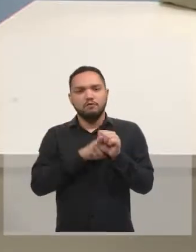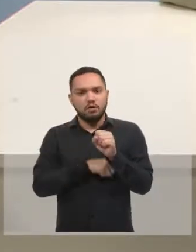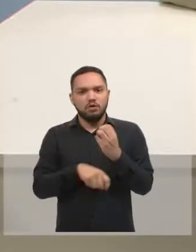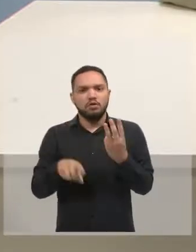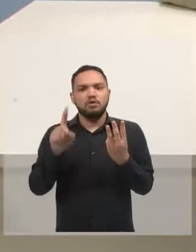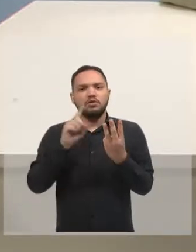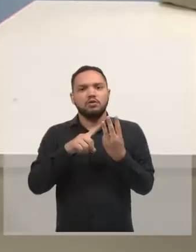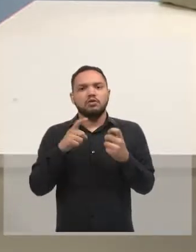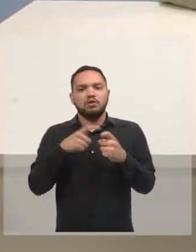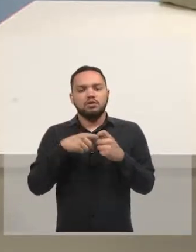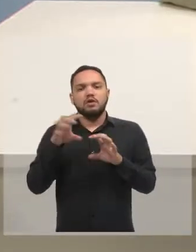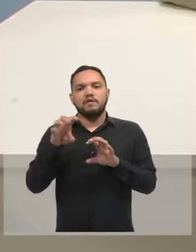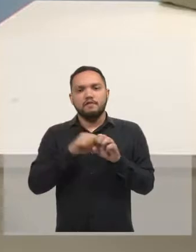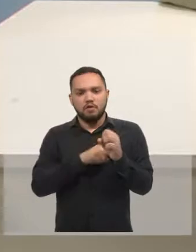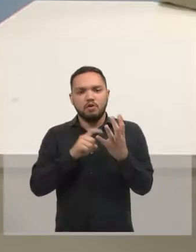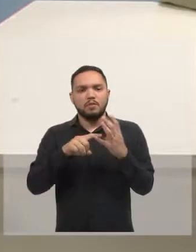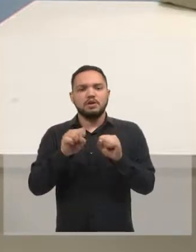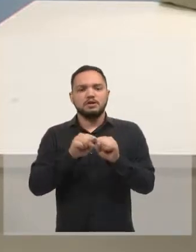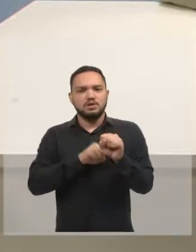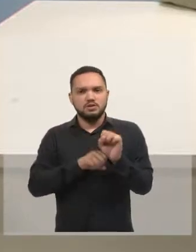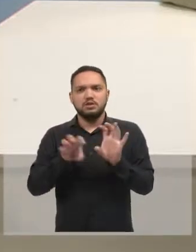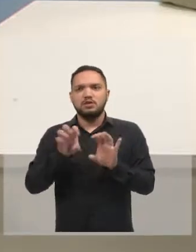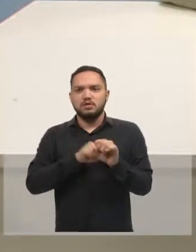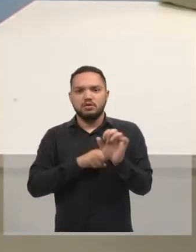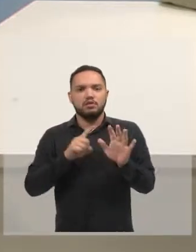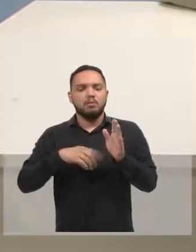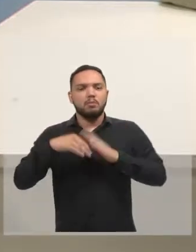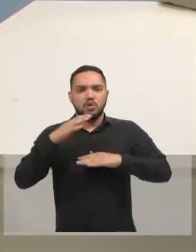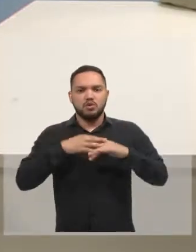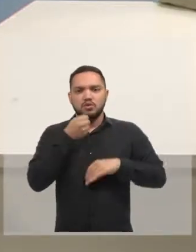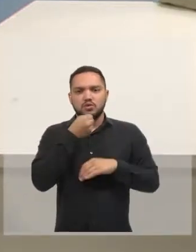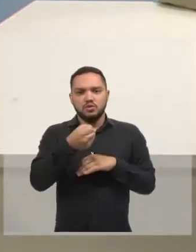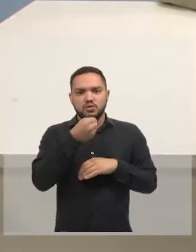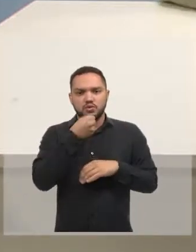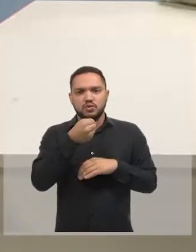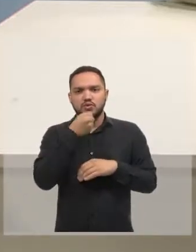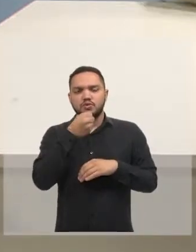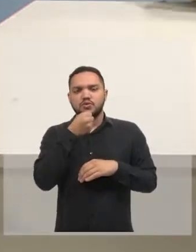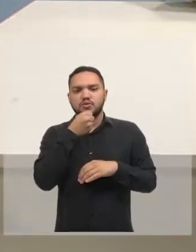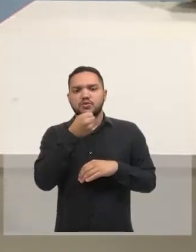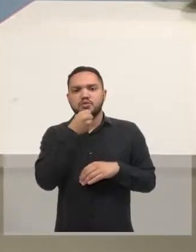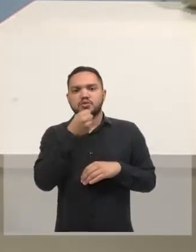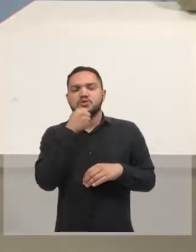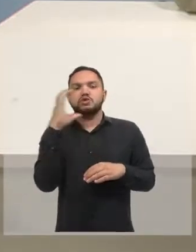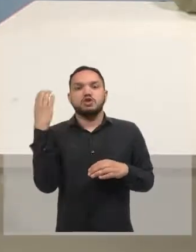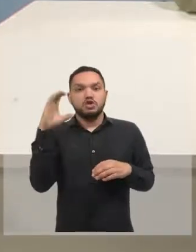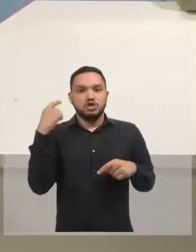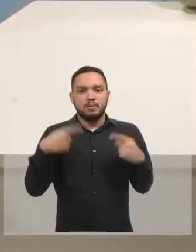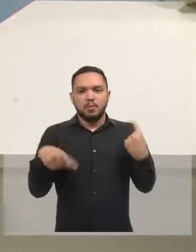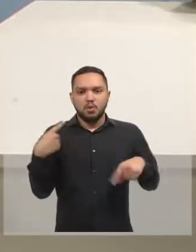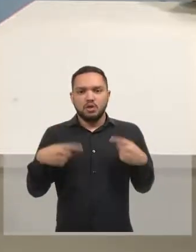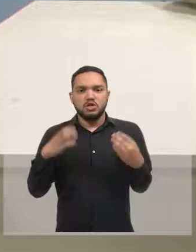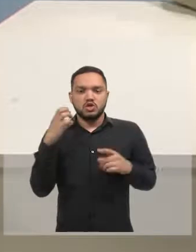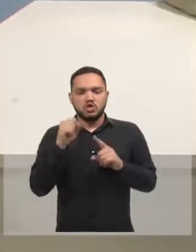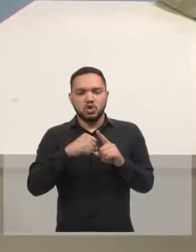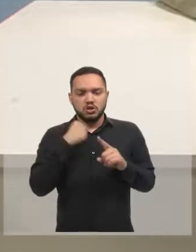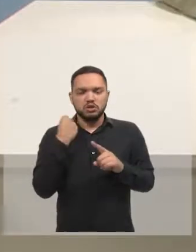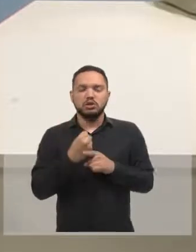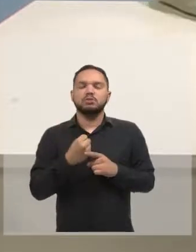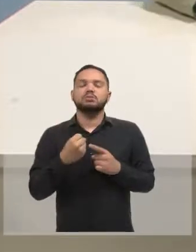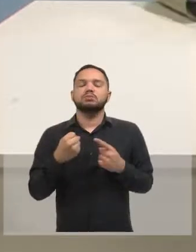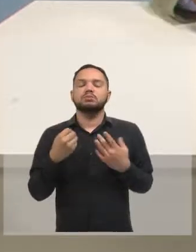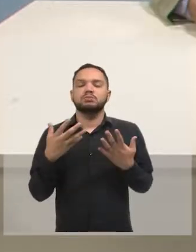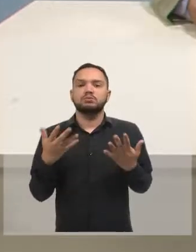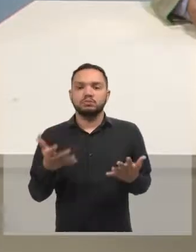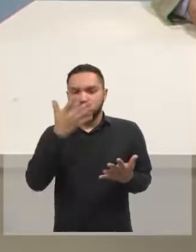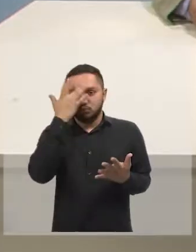professor, o excelente médico, o assistente social, o jornalista, o consultor político, né, o cientista político, aqueles